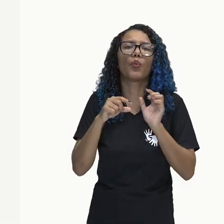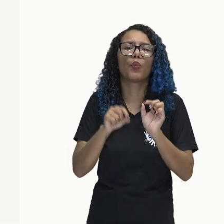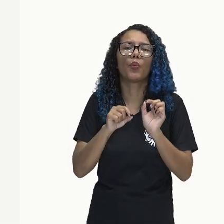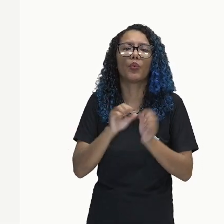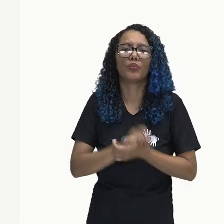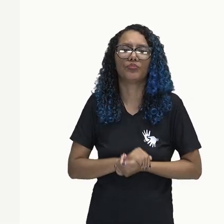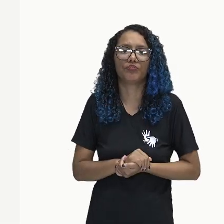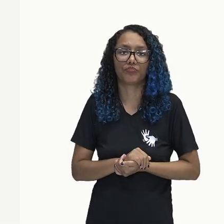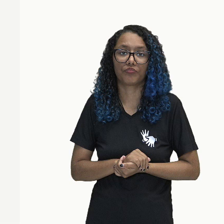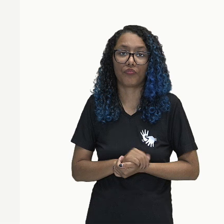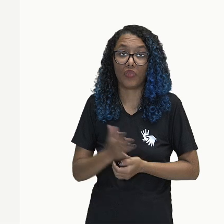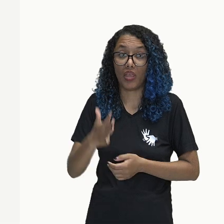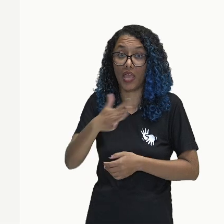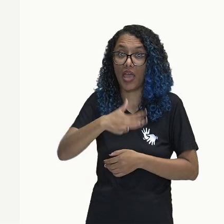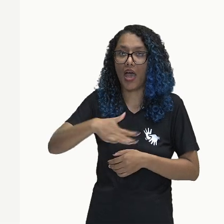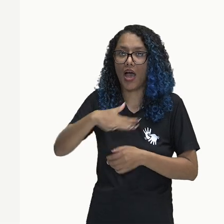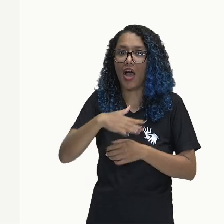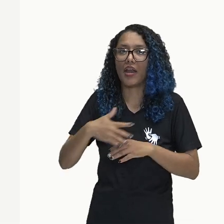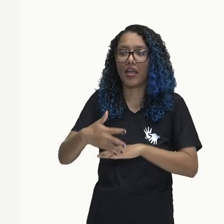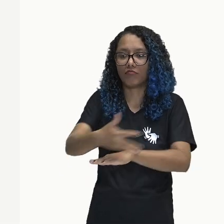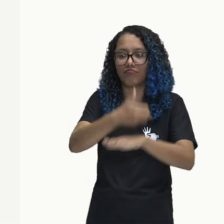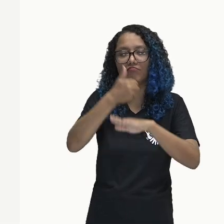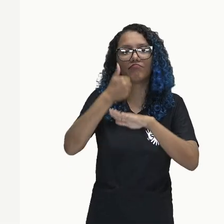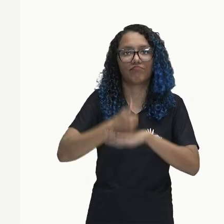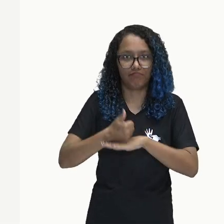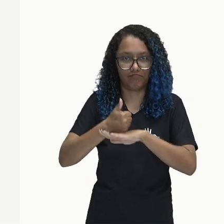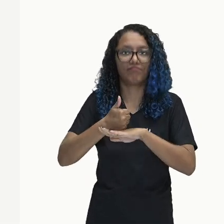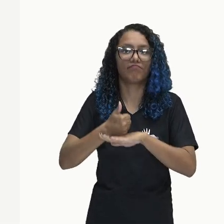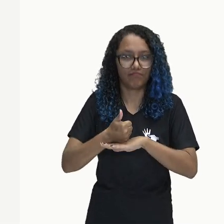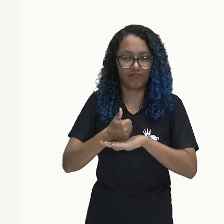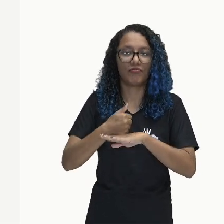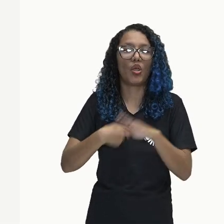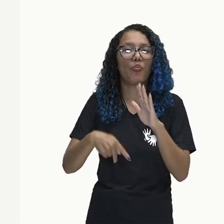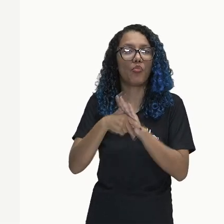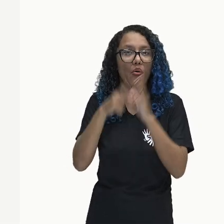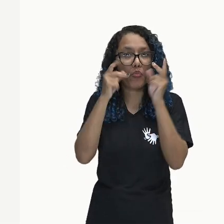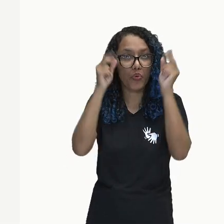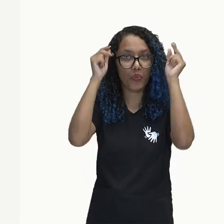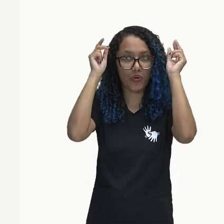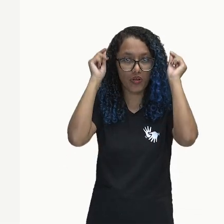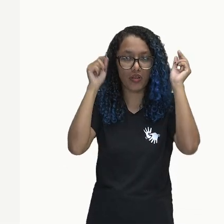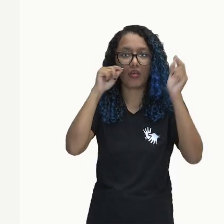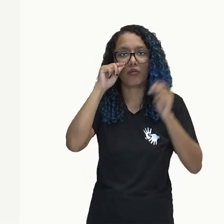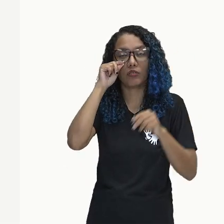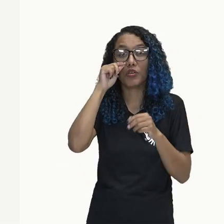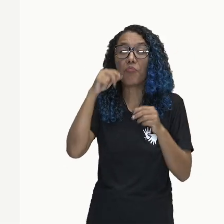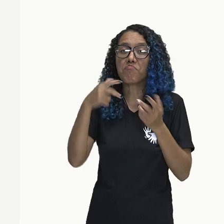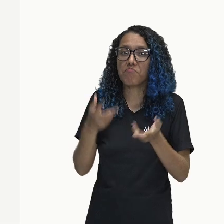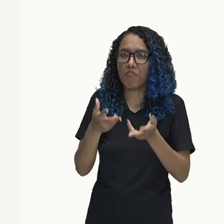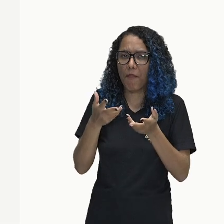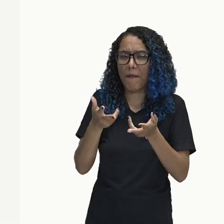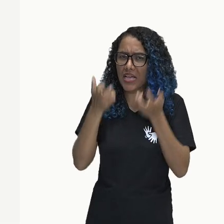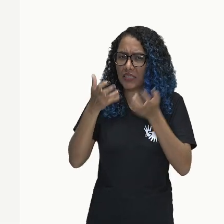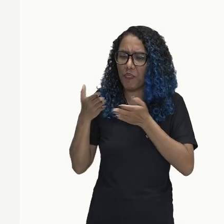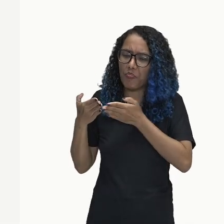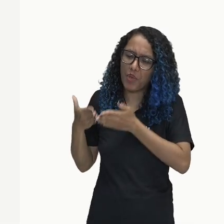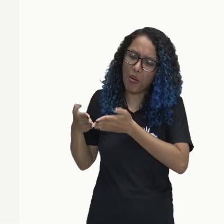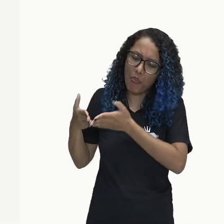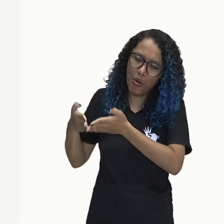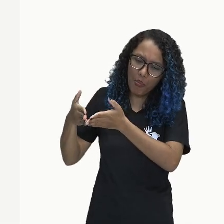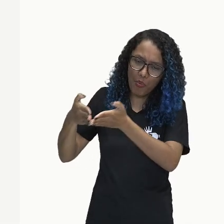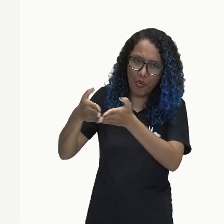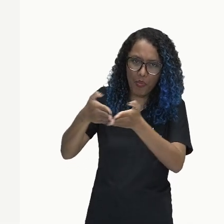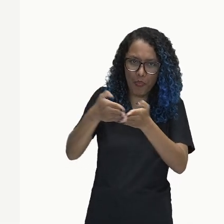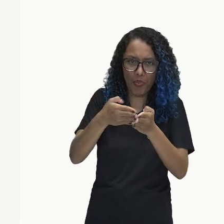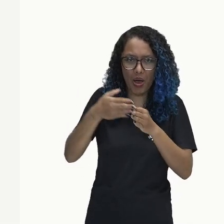território colonizado, gente, por gregos. A gente vê que eles, através das suas viagens marítimas, eles